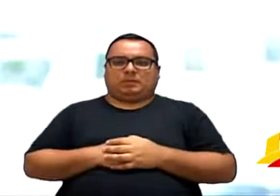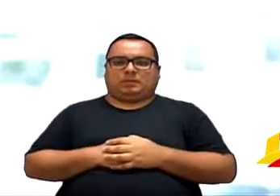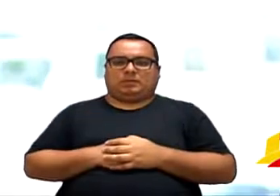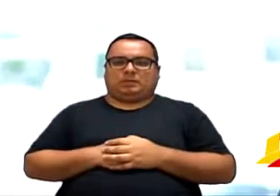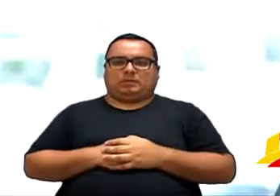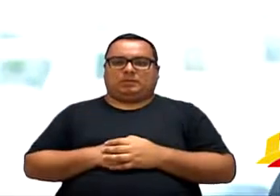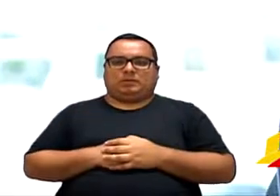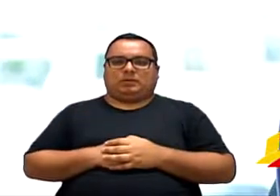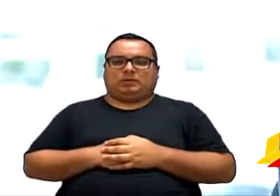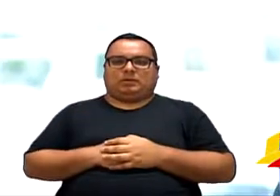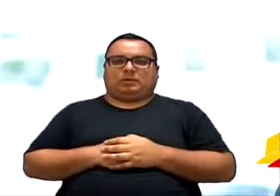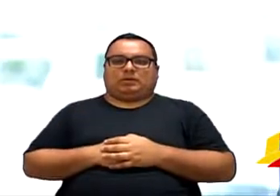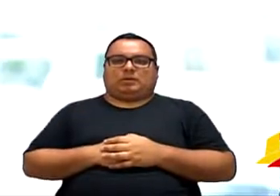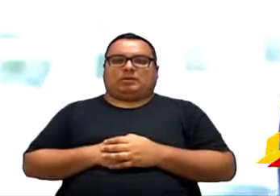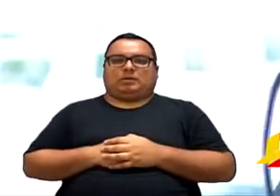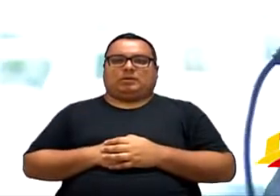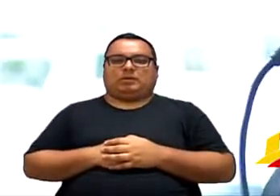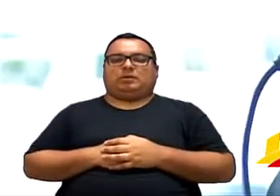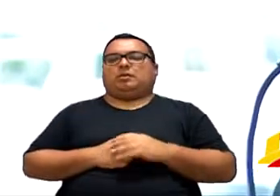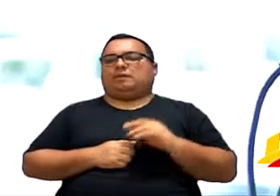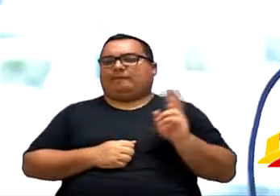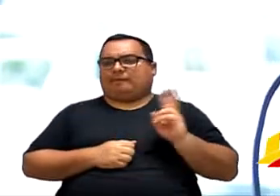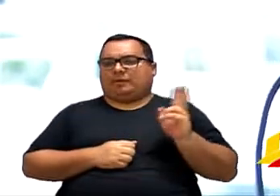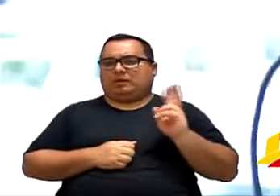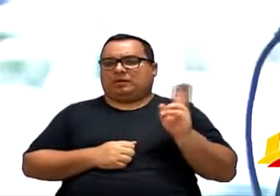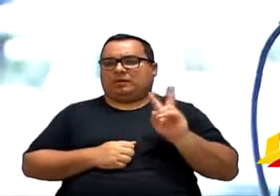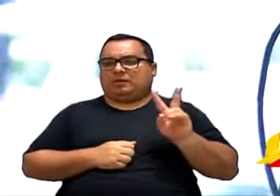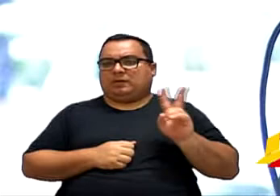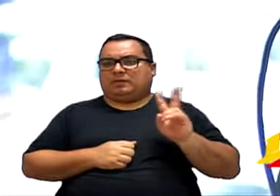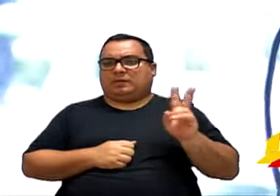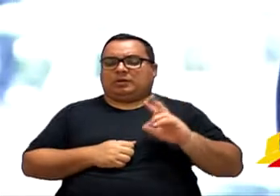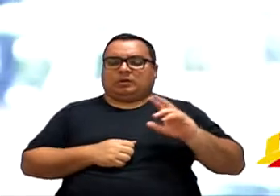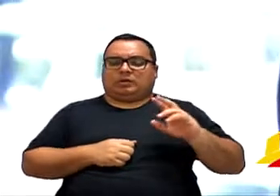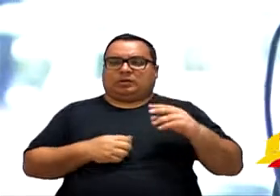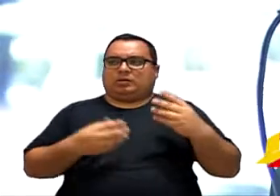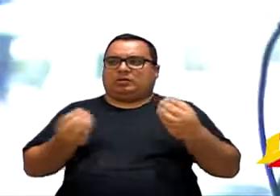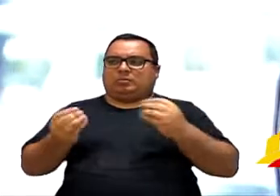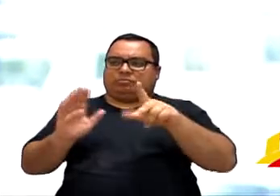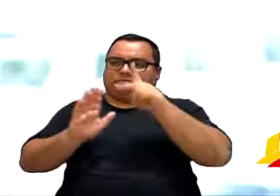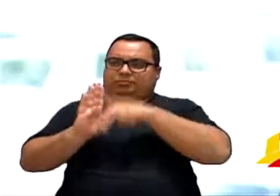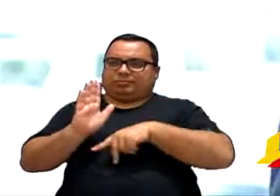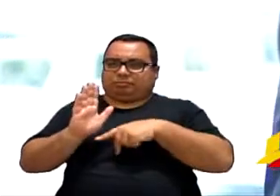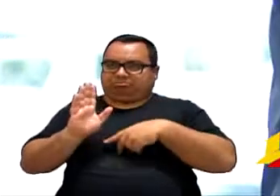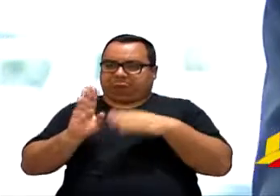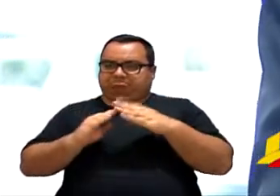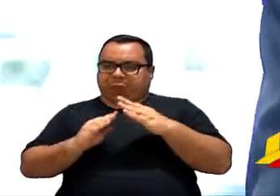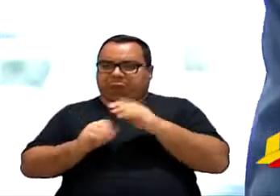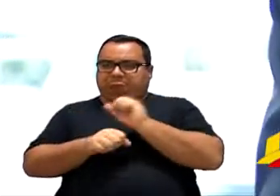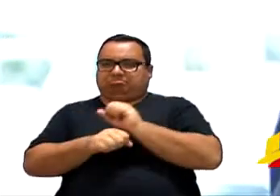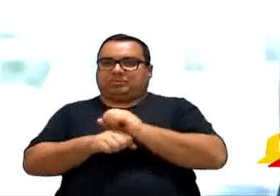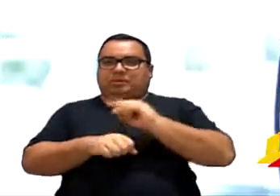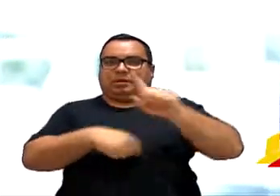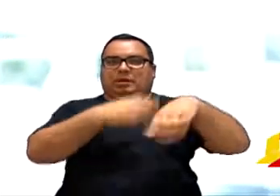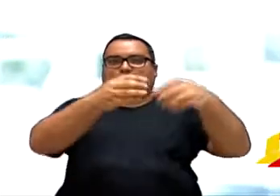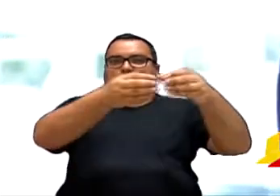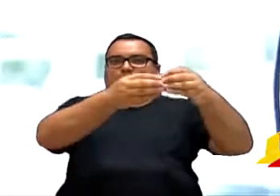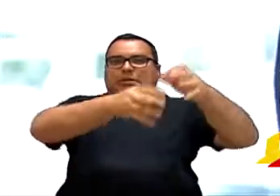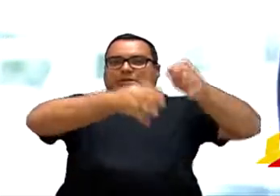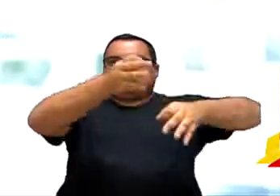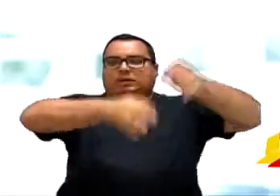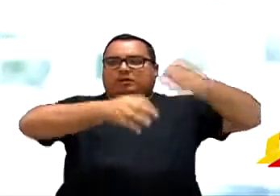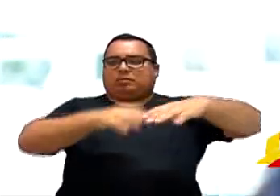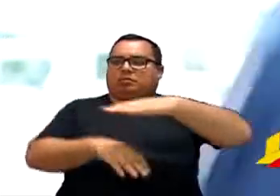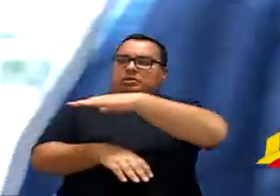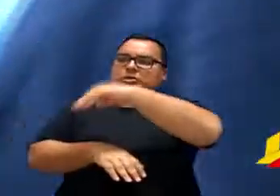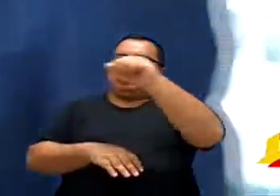sanados né Não dá para o vereador para comissão Seja lá de Justiça seja ela qualquer outra comissão